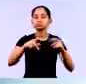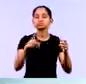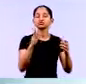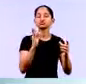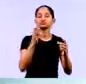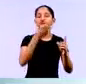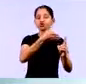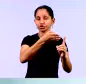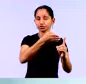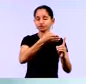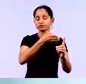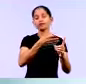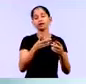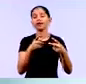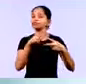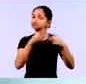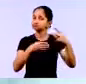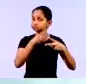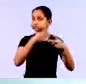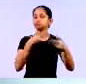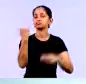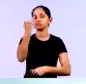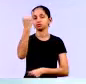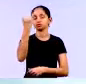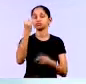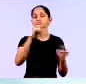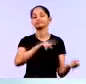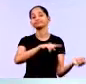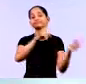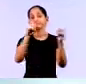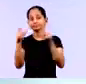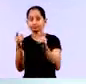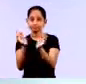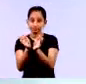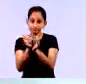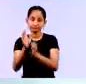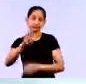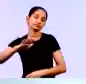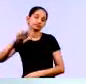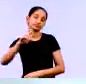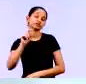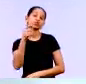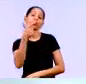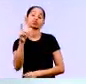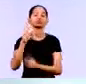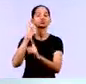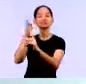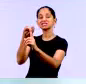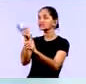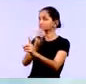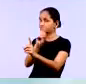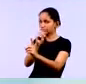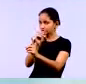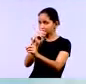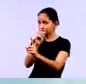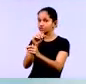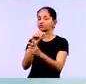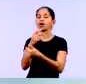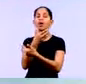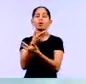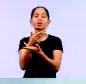que também é um custo direto. Do outro lado, nós temos os custos indiretos, que são os